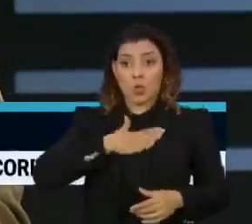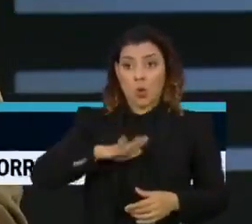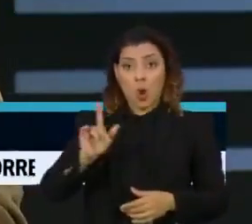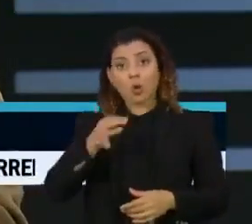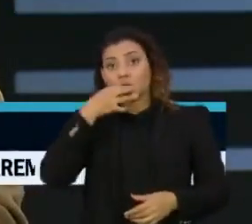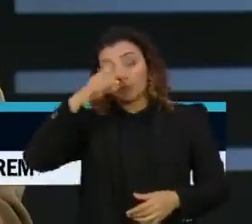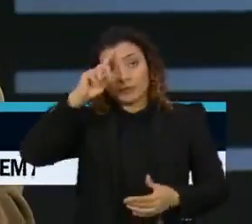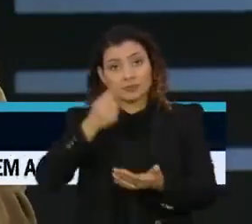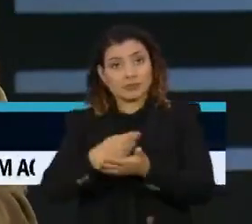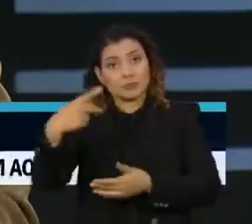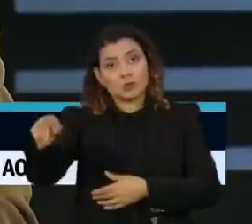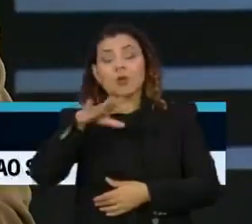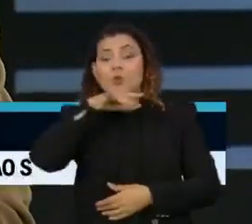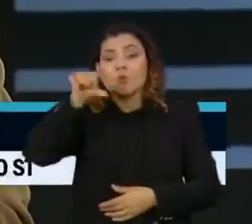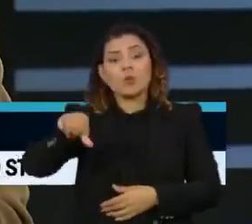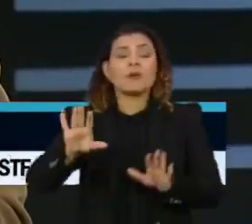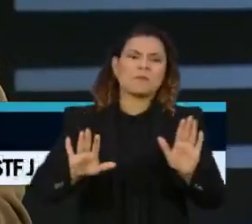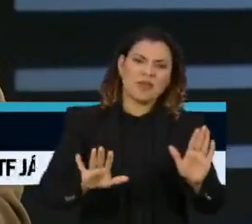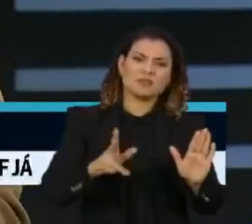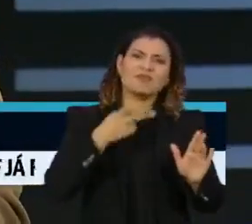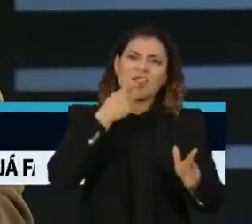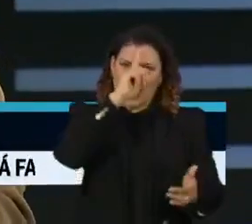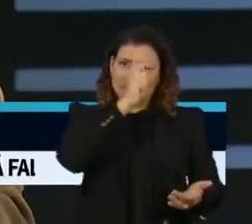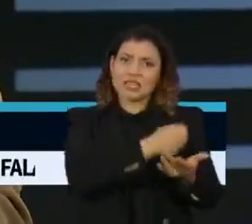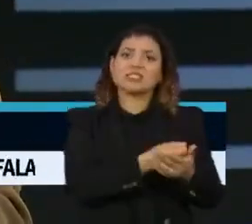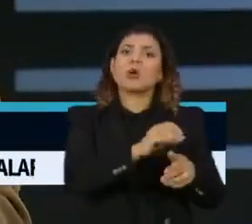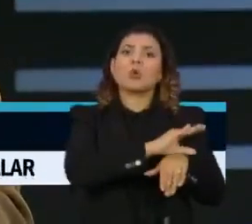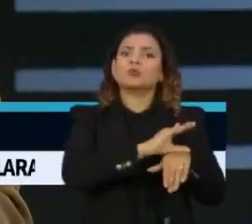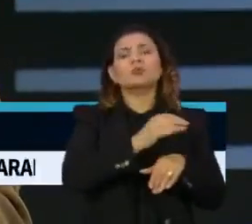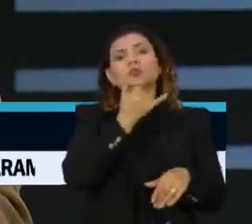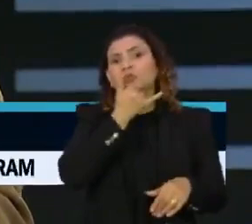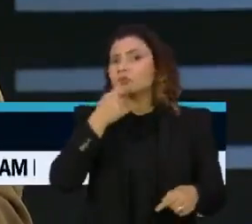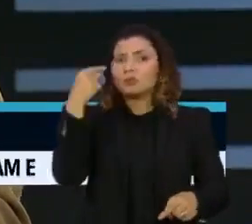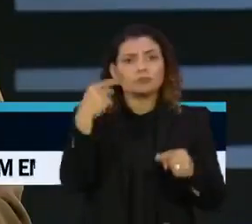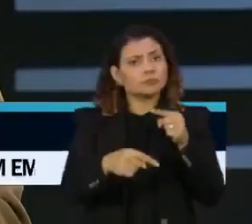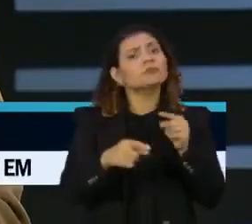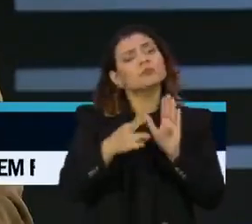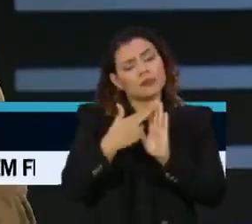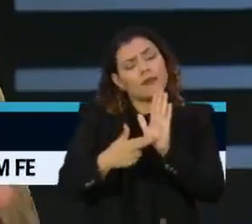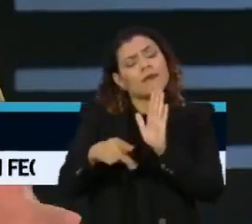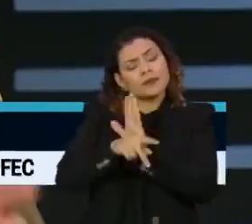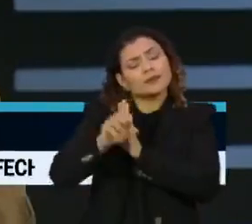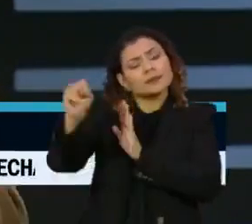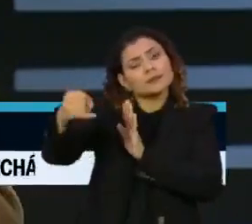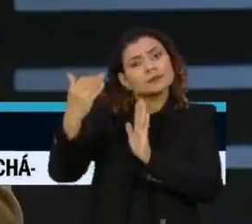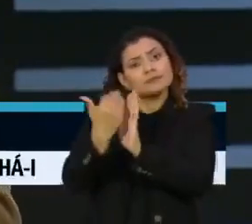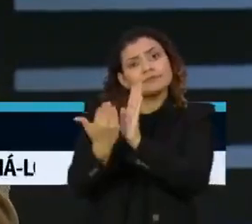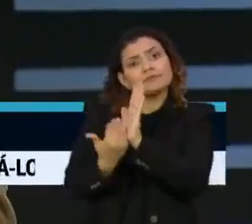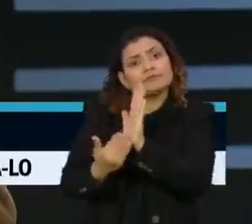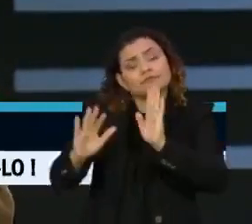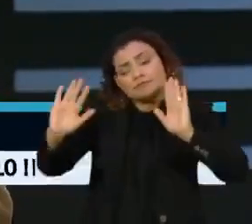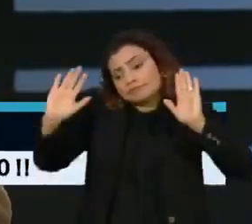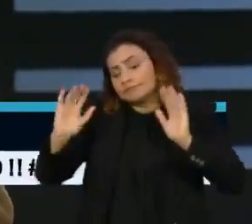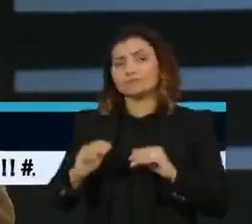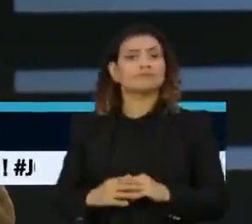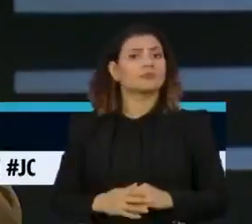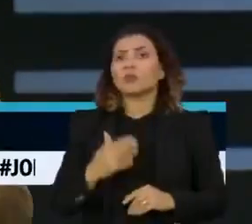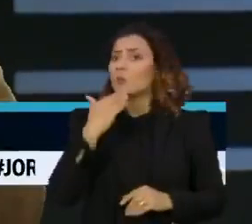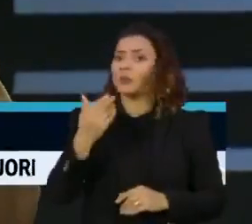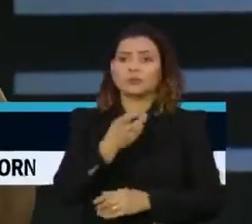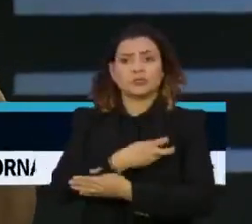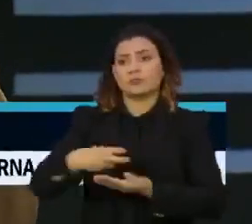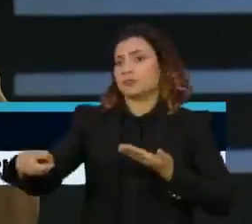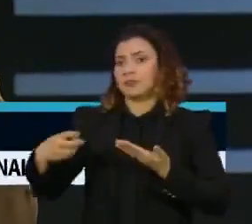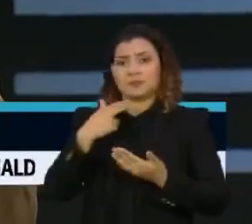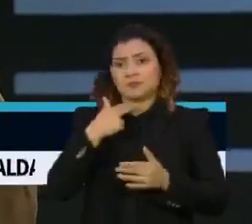início que eu também não gosto acho que uma vez eu ruim a outra coisa achava essa decisão e condicionar o que não é ela tá dentro das atribuições do supremo e não tem base nenhuma para ser